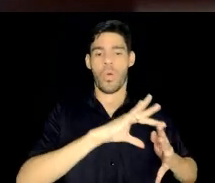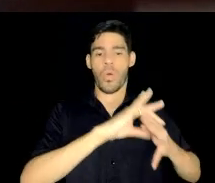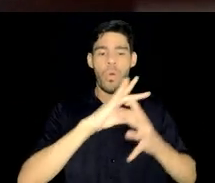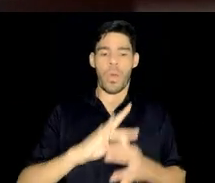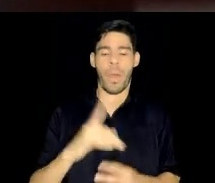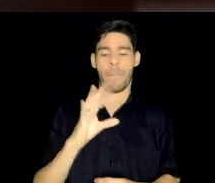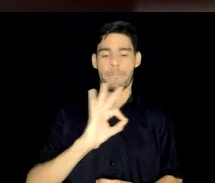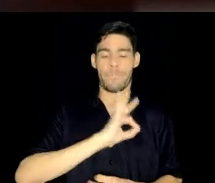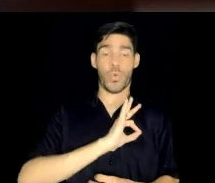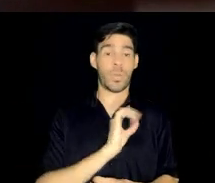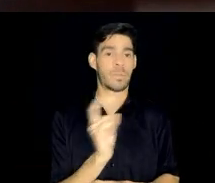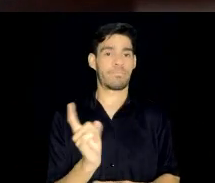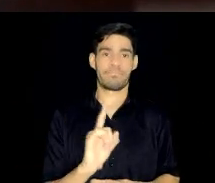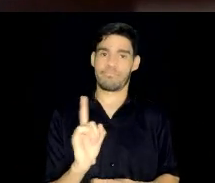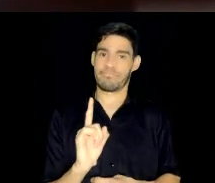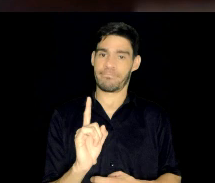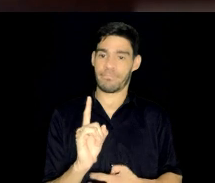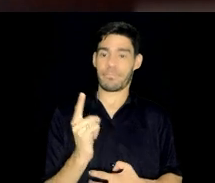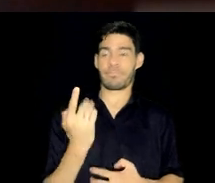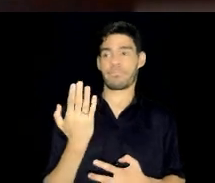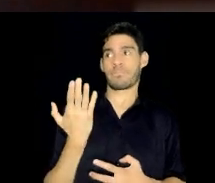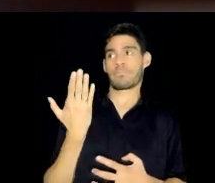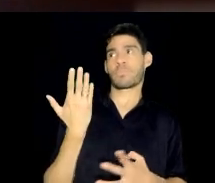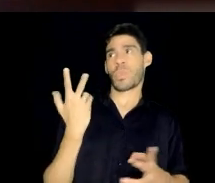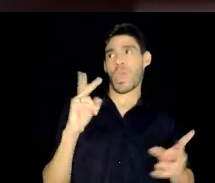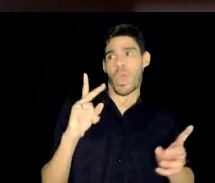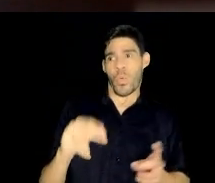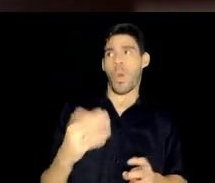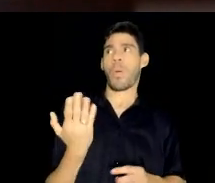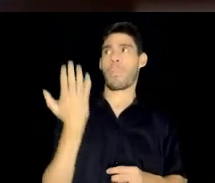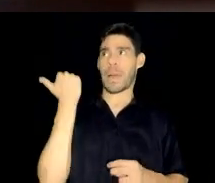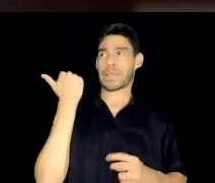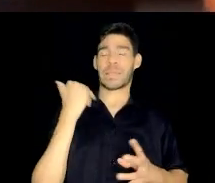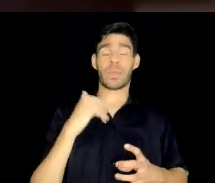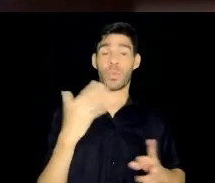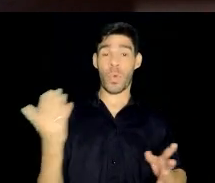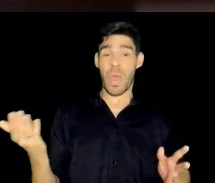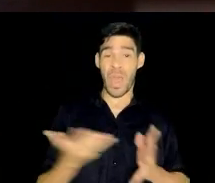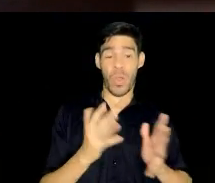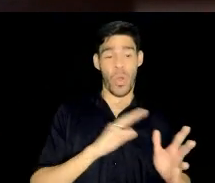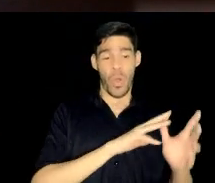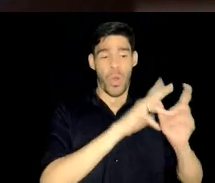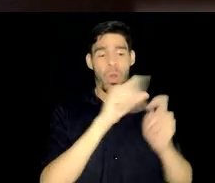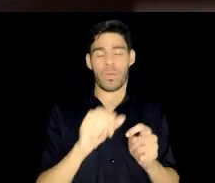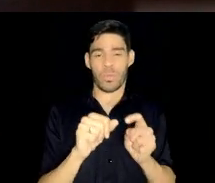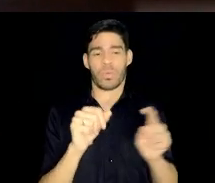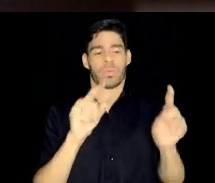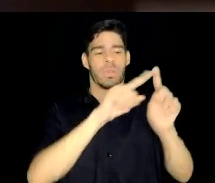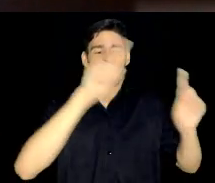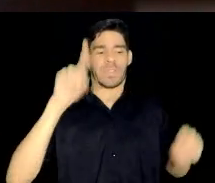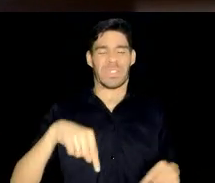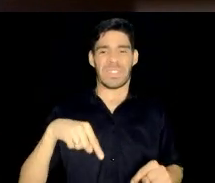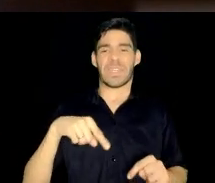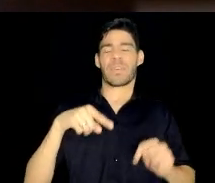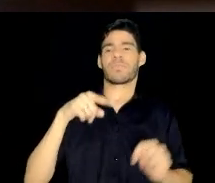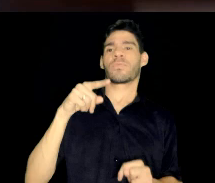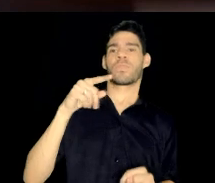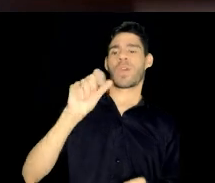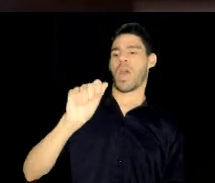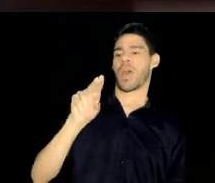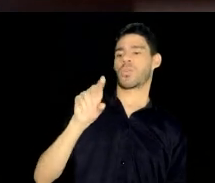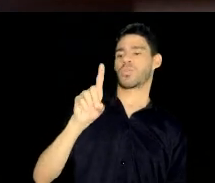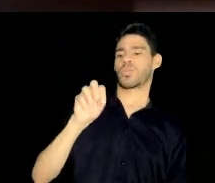as autoridades policiais, como a anterior. Agora todos, servidores,